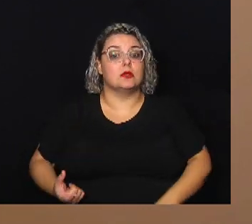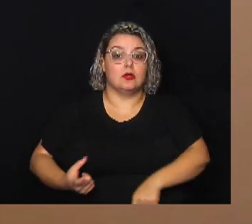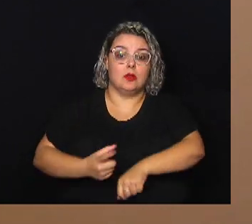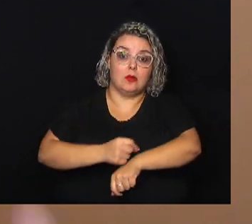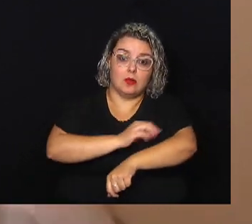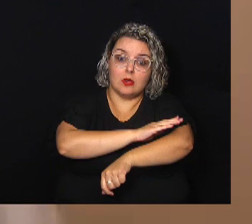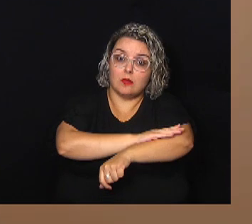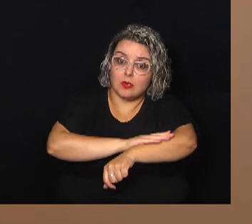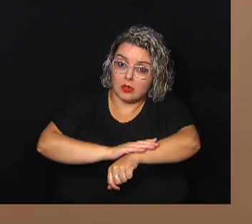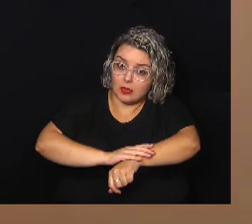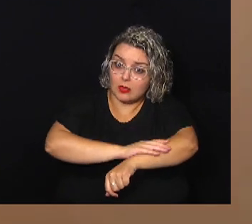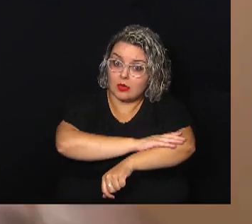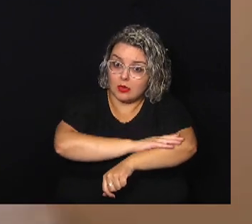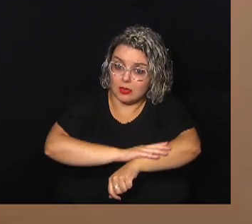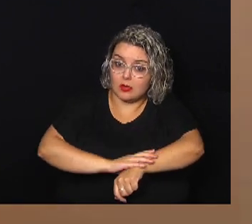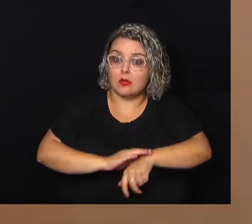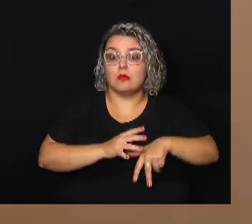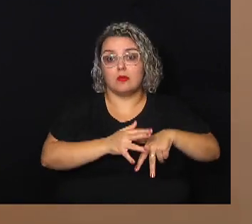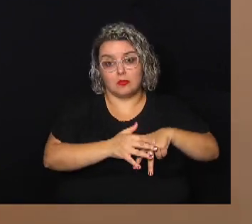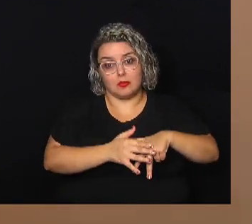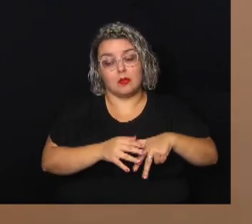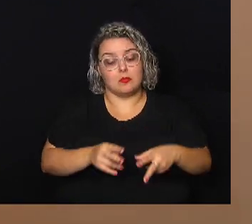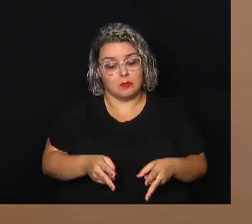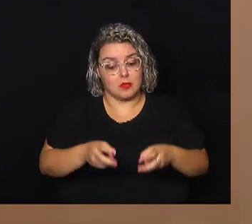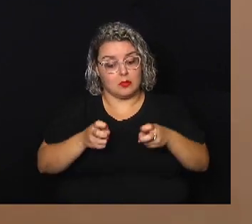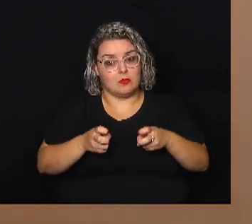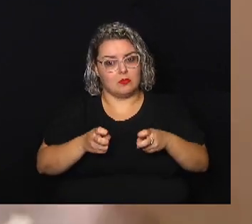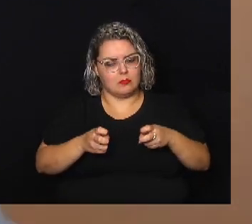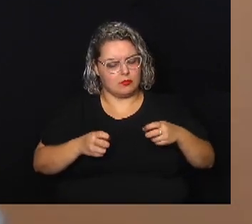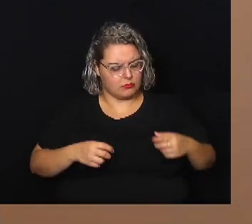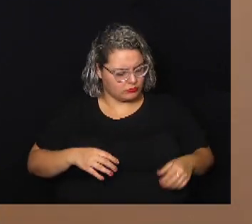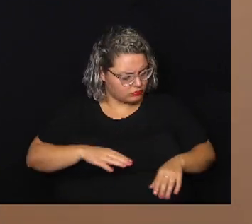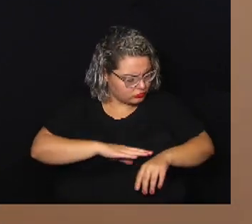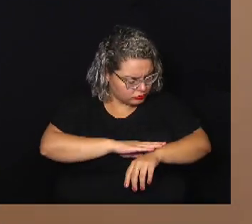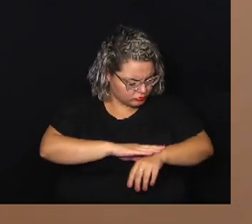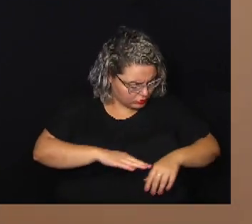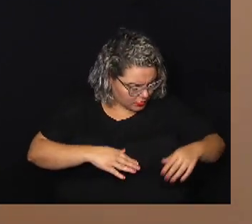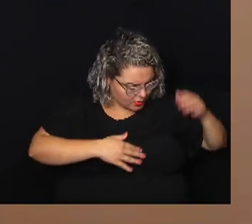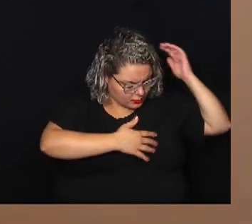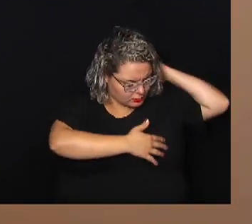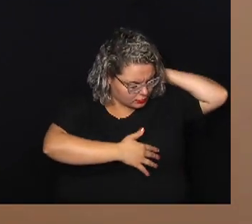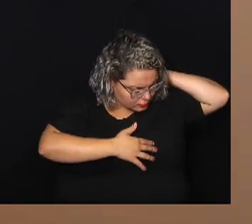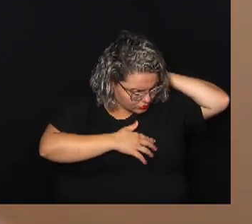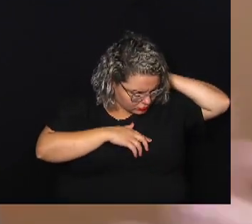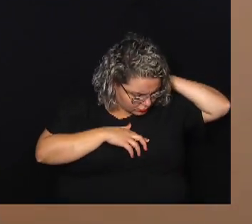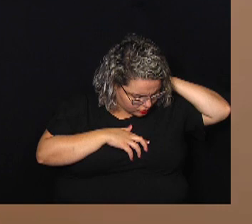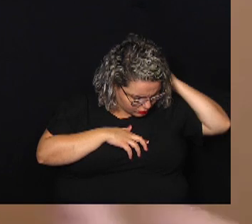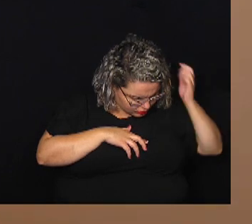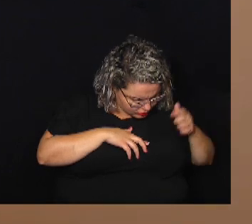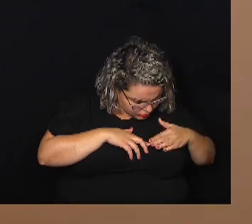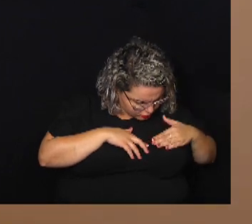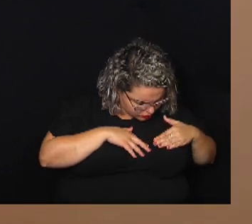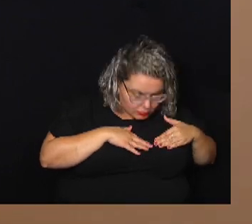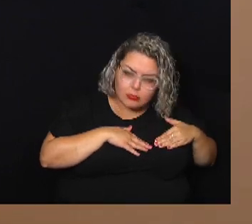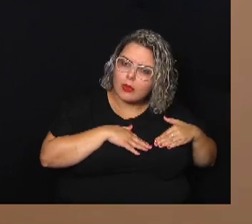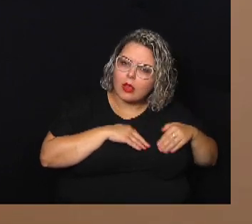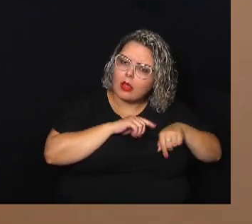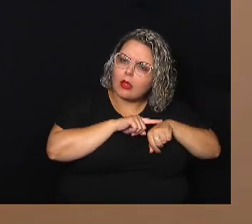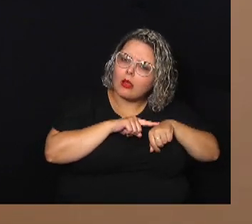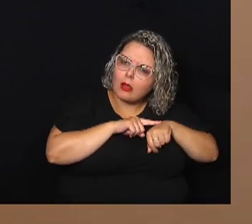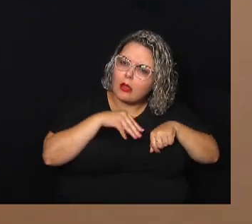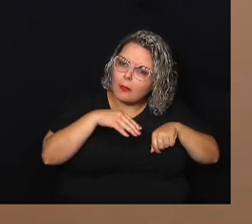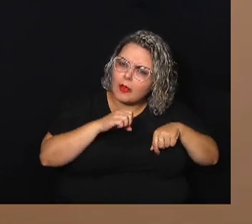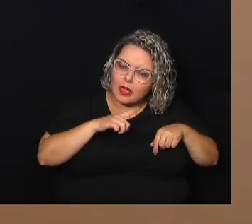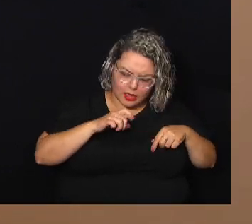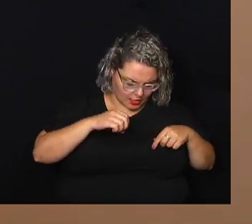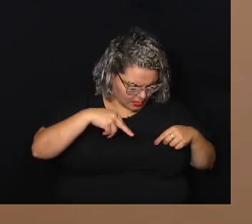que muitas vezes o paciente vai observar uma lesão de pele e vai procurar um especialista, que é o tumor de pele não melanoma. A gente também